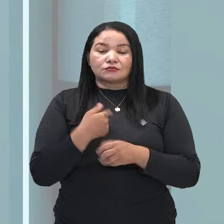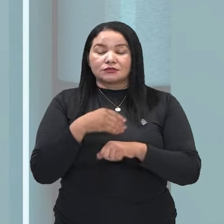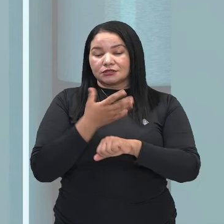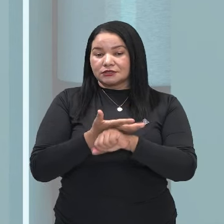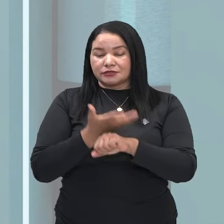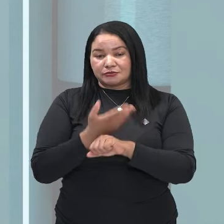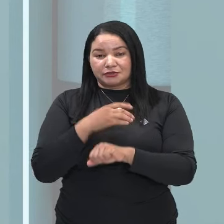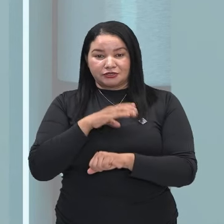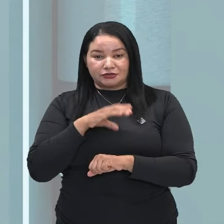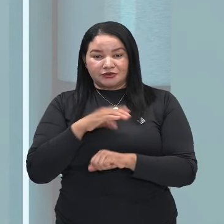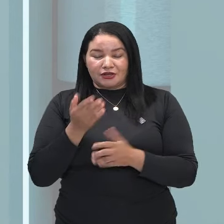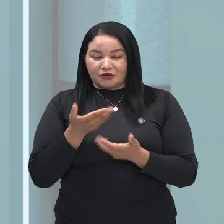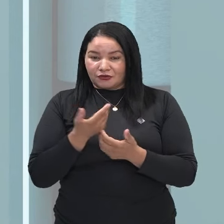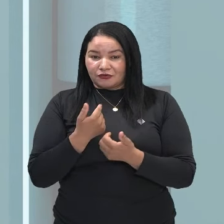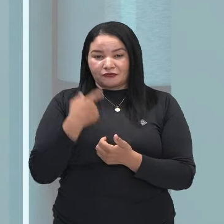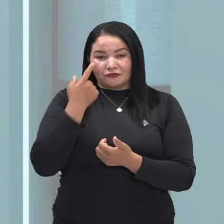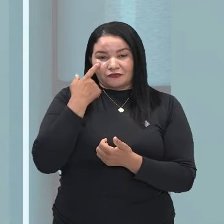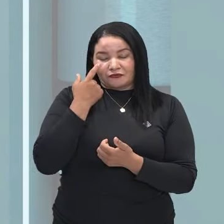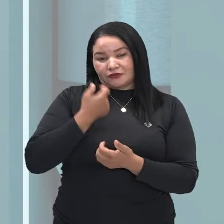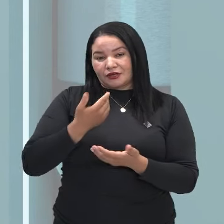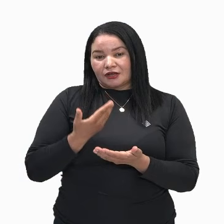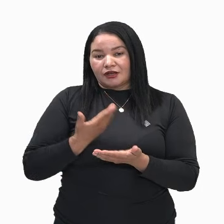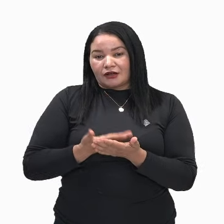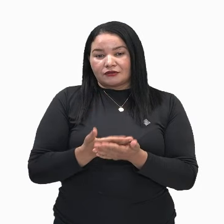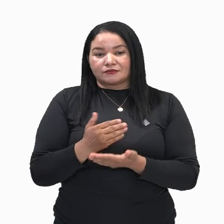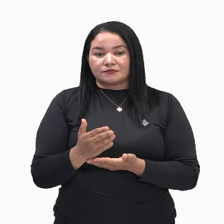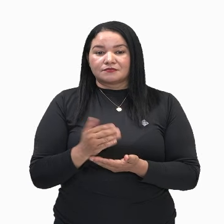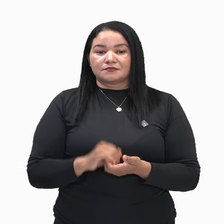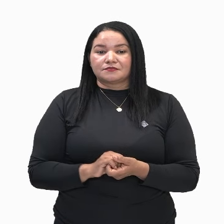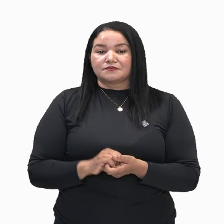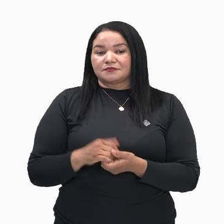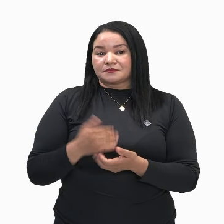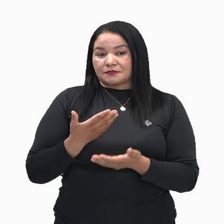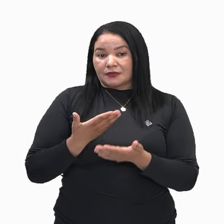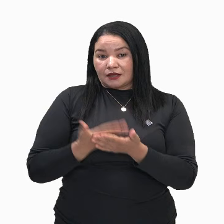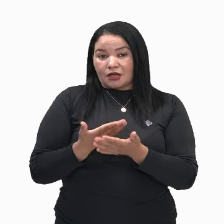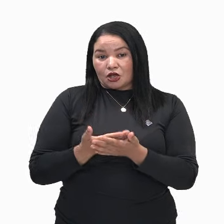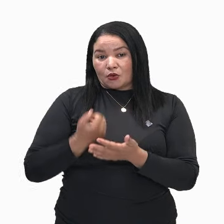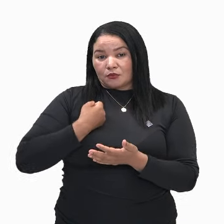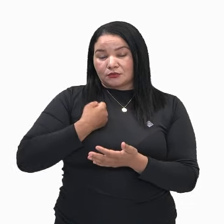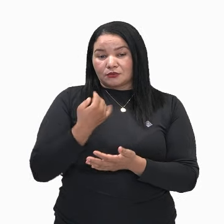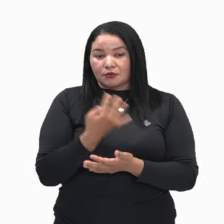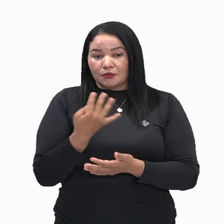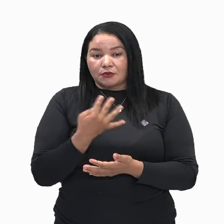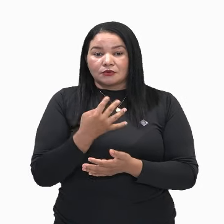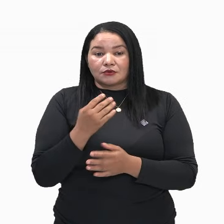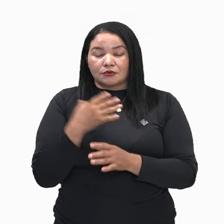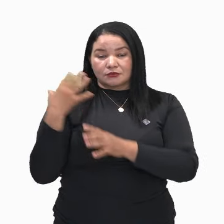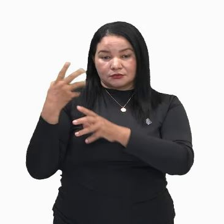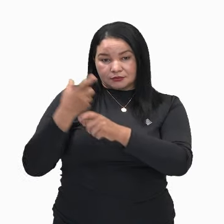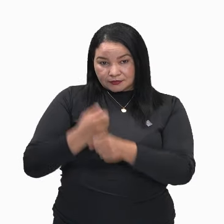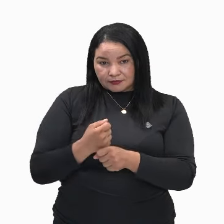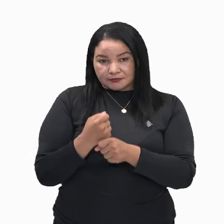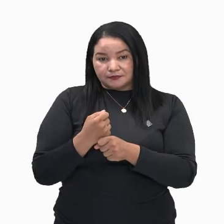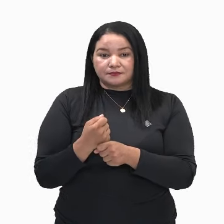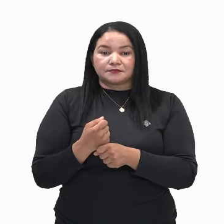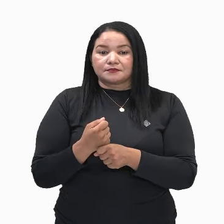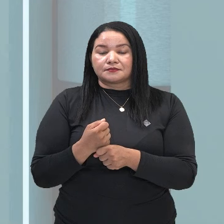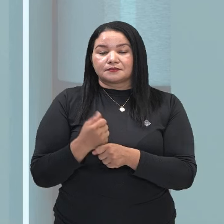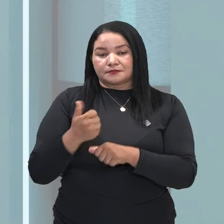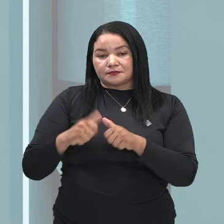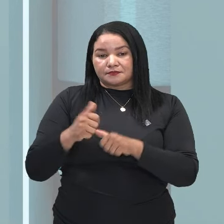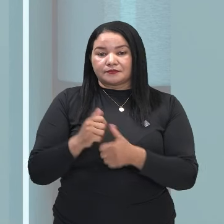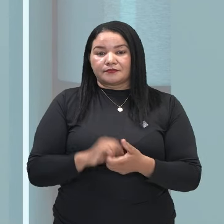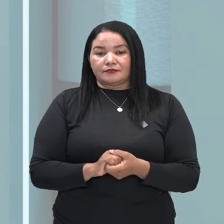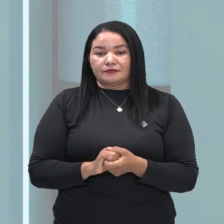língua portuguesa, e nós vamos dar uma olhadinha no que teremos na nossa aula. Aula 44, revisão e